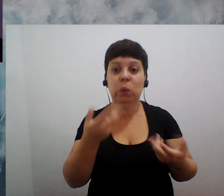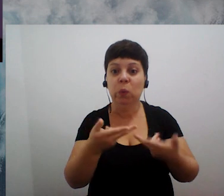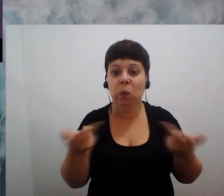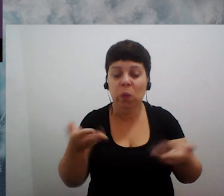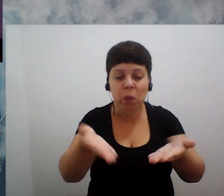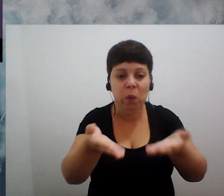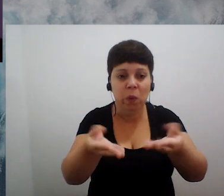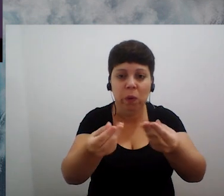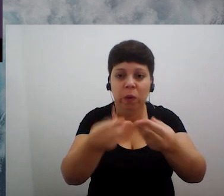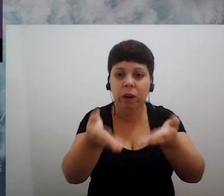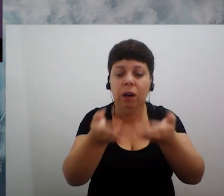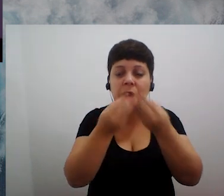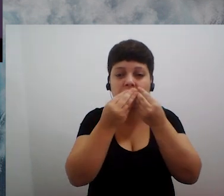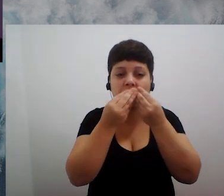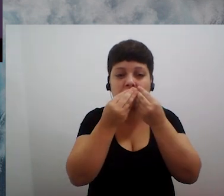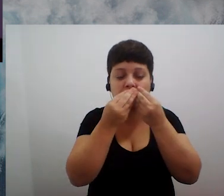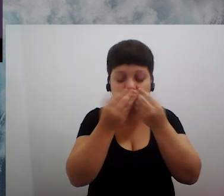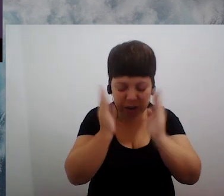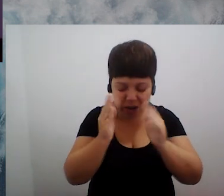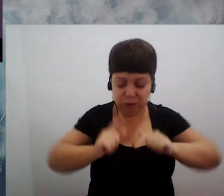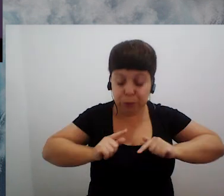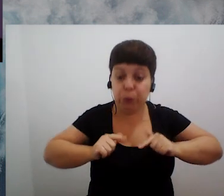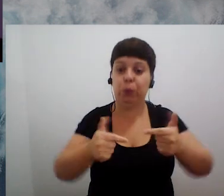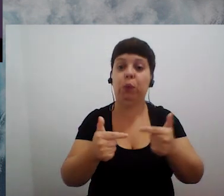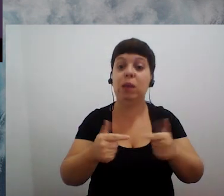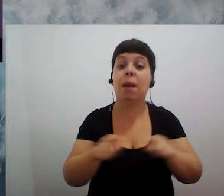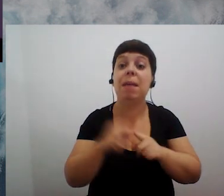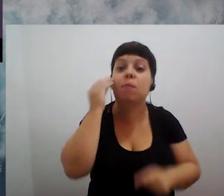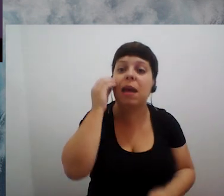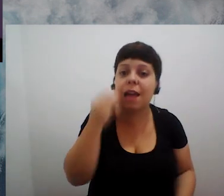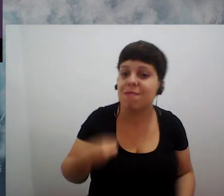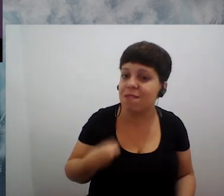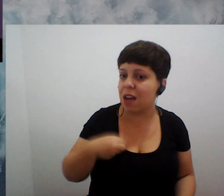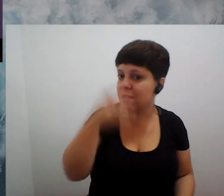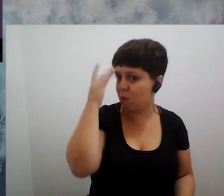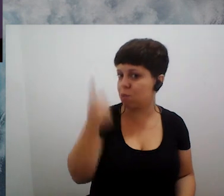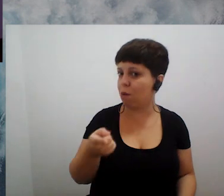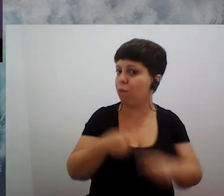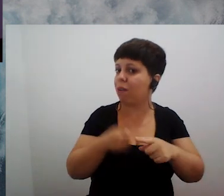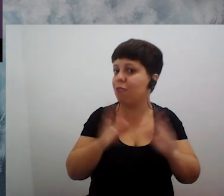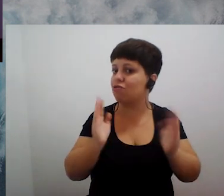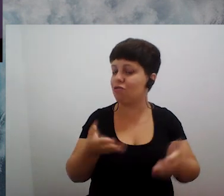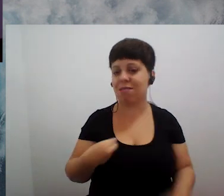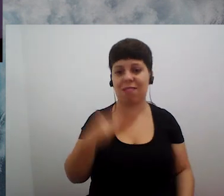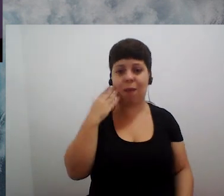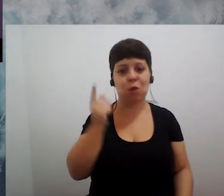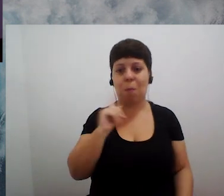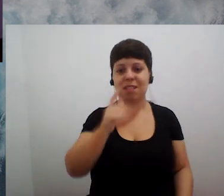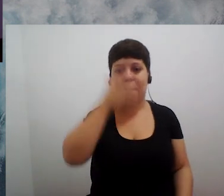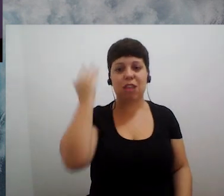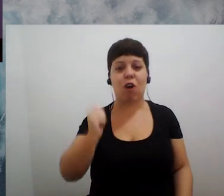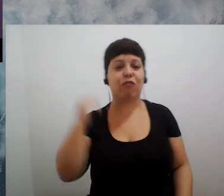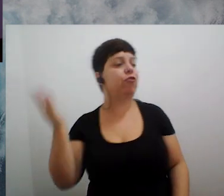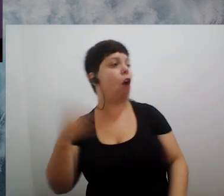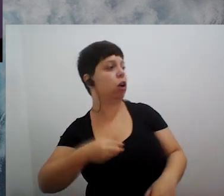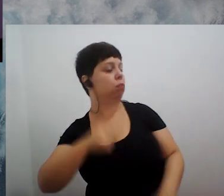as competências, né? Você valoriza a iniciativa e a vivência que as pessoas têm, né? Porque elas sabem o que elas querem para elas,